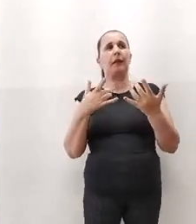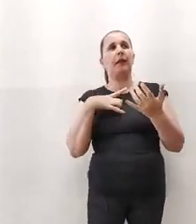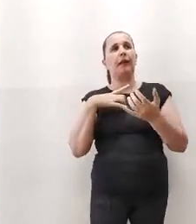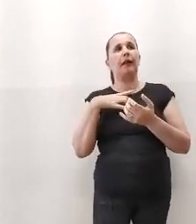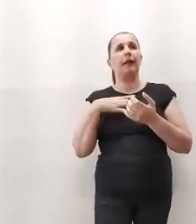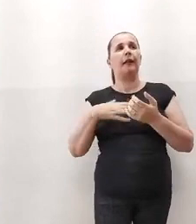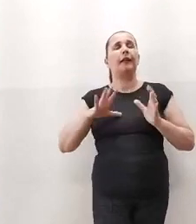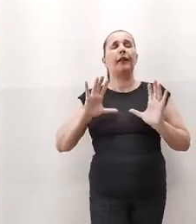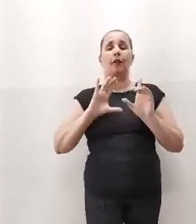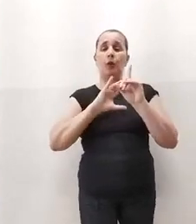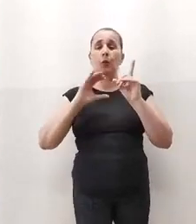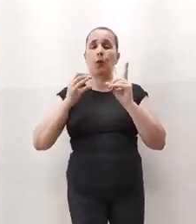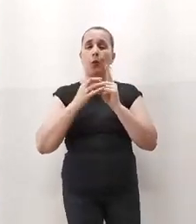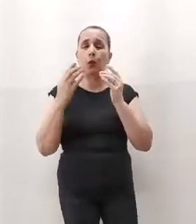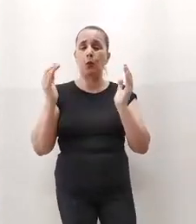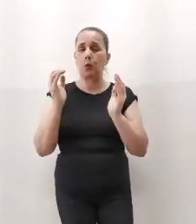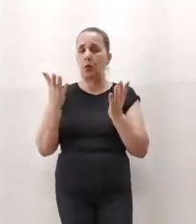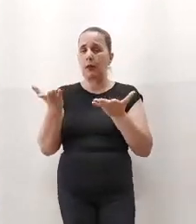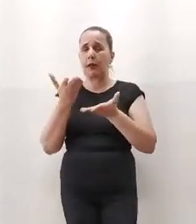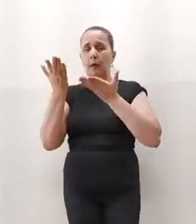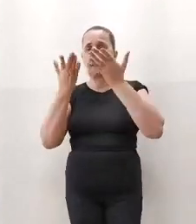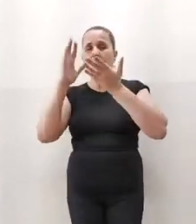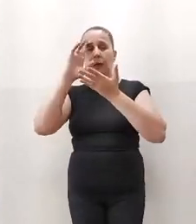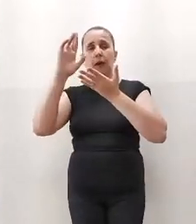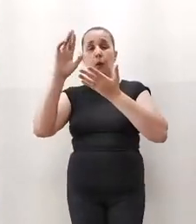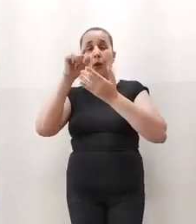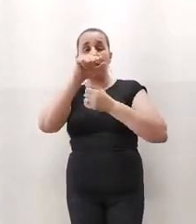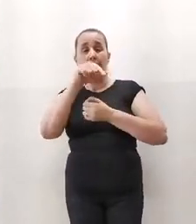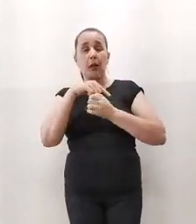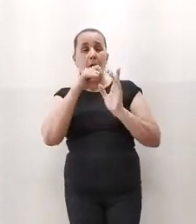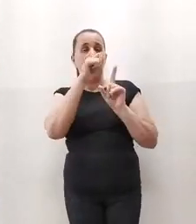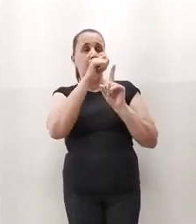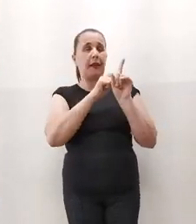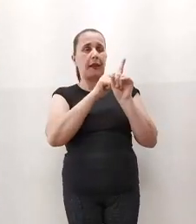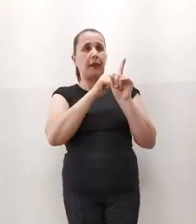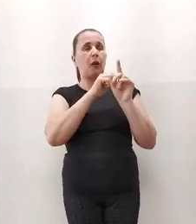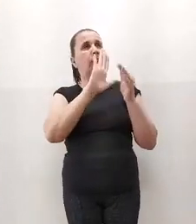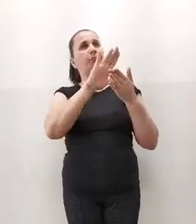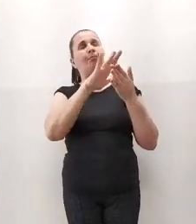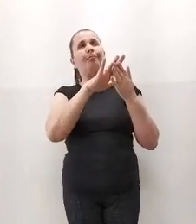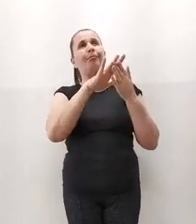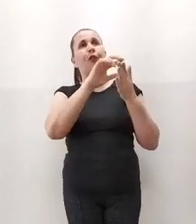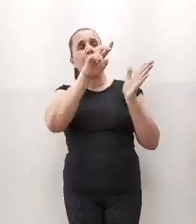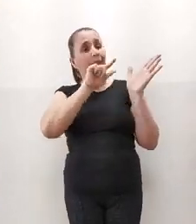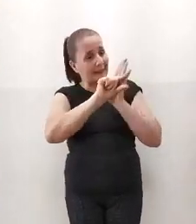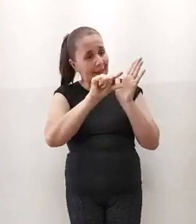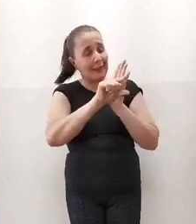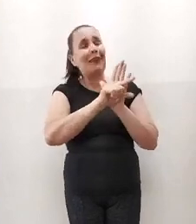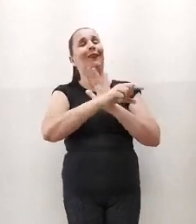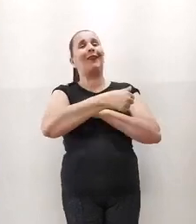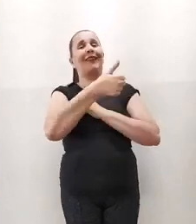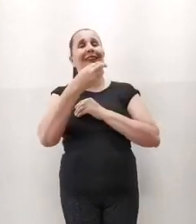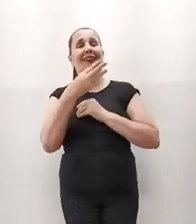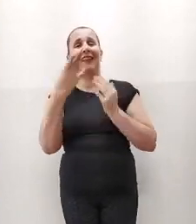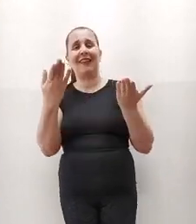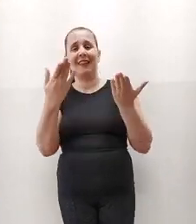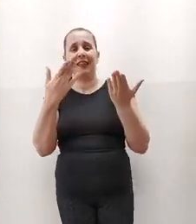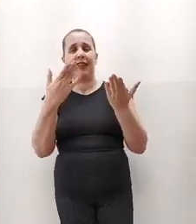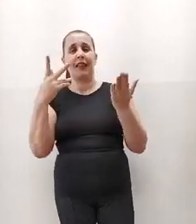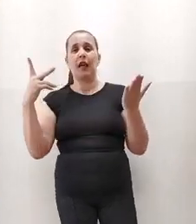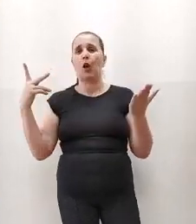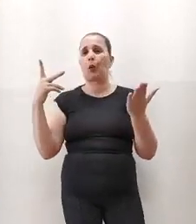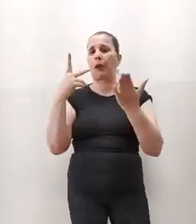ali nesse grande culto, nesse templo. E lá no versículo 13, no finalzinho, fala o seguinte: